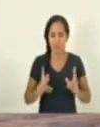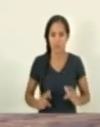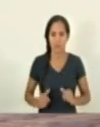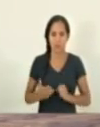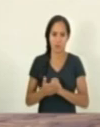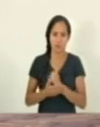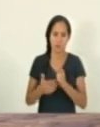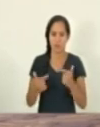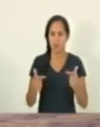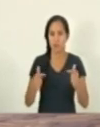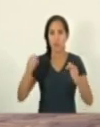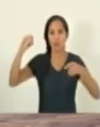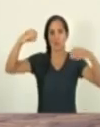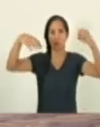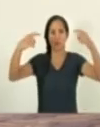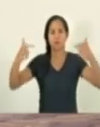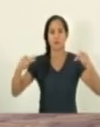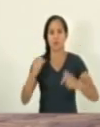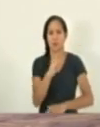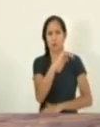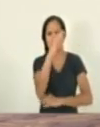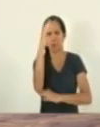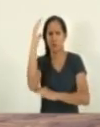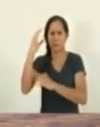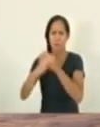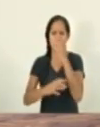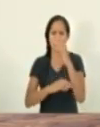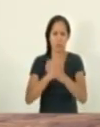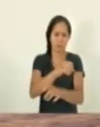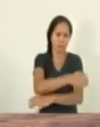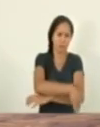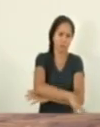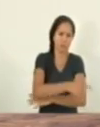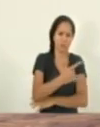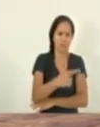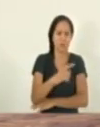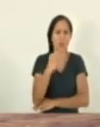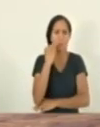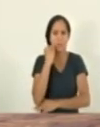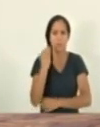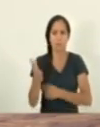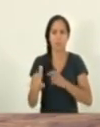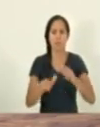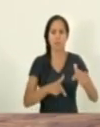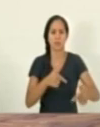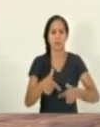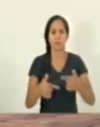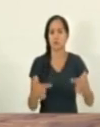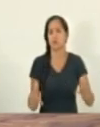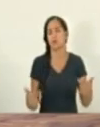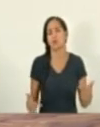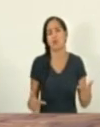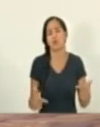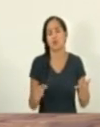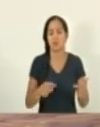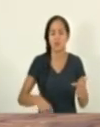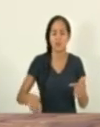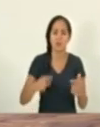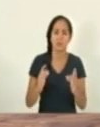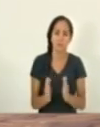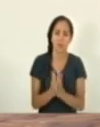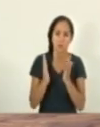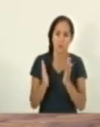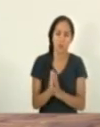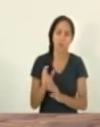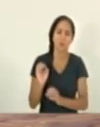têm iluminação, o mato é alto, não há praça, não há oportunidade de emprego e há condições precárias na educação e